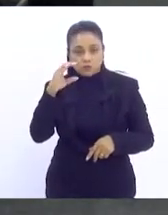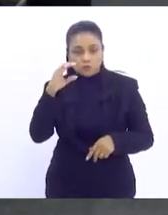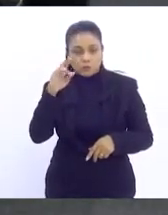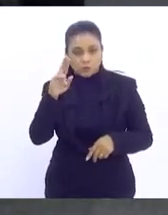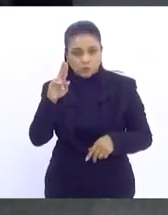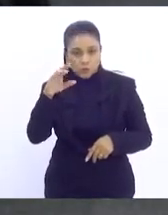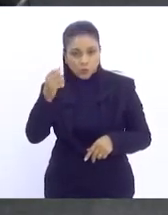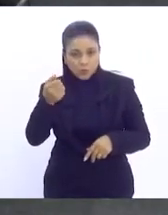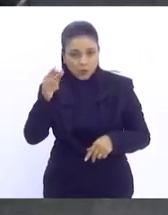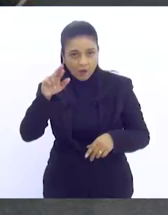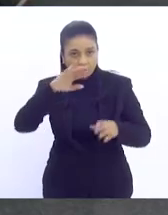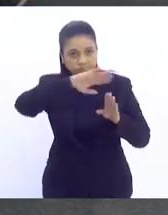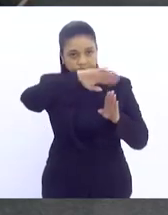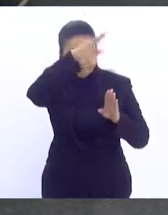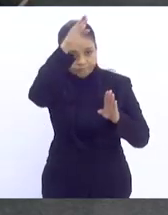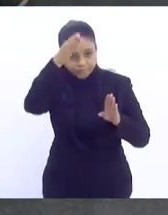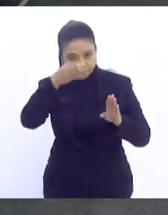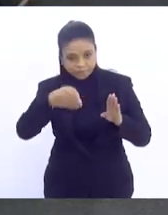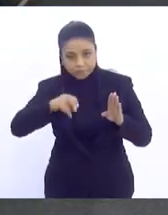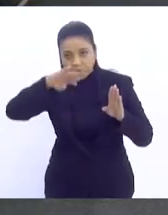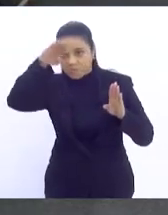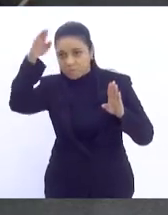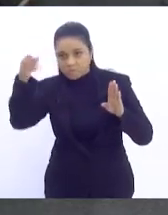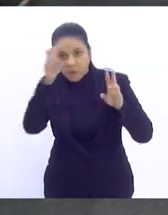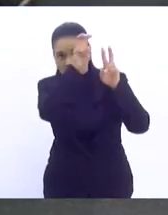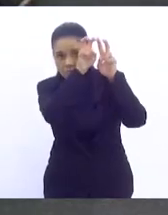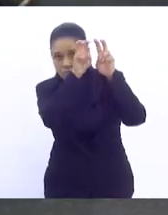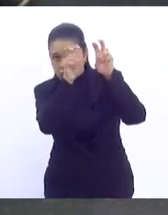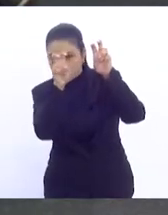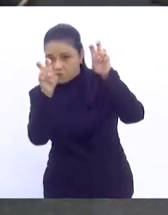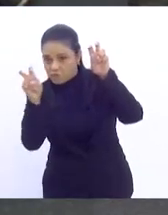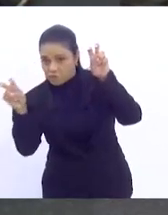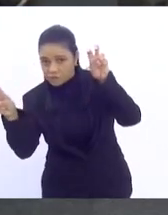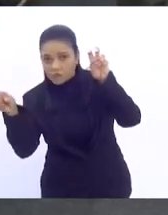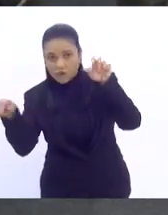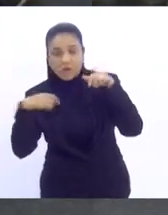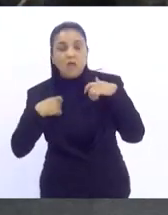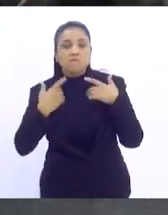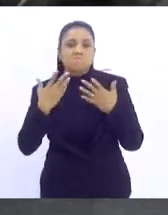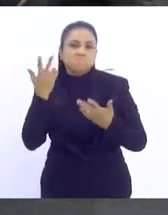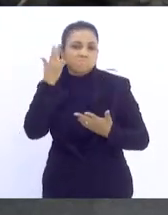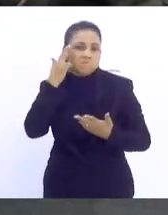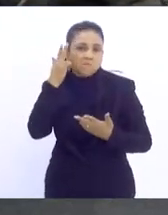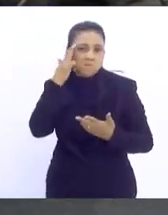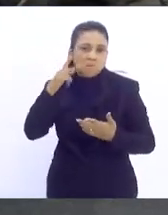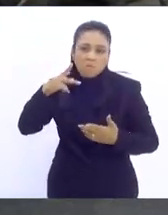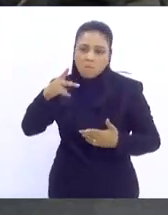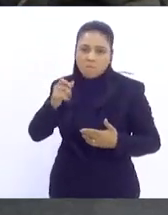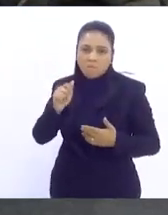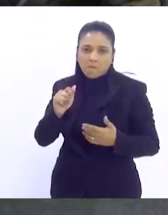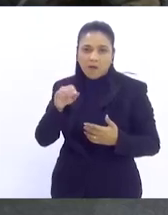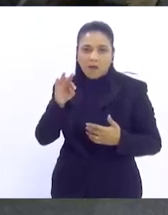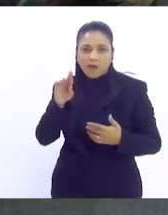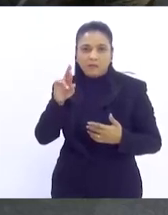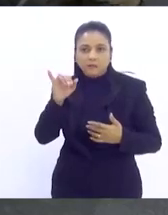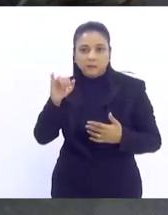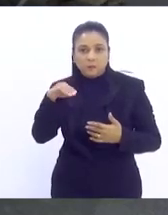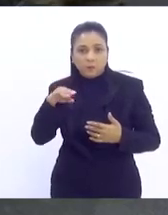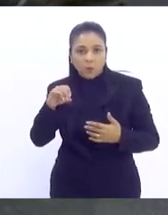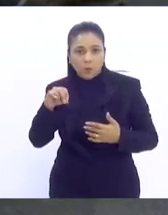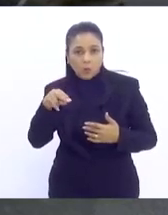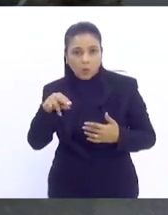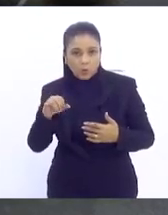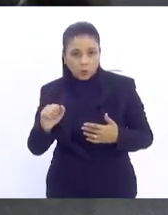um de um patrimônio imaterial e natural da humanidade e que os